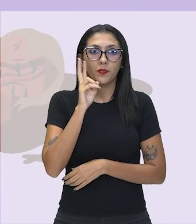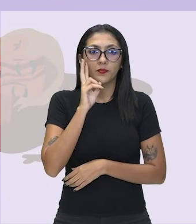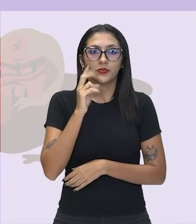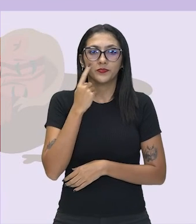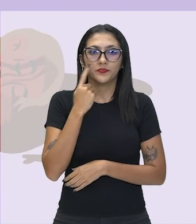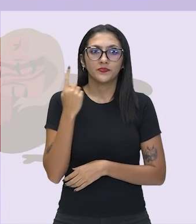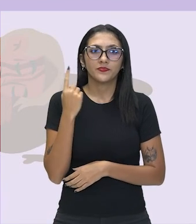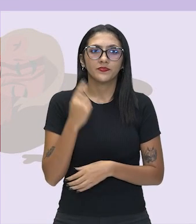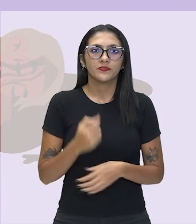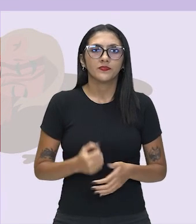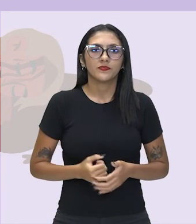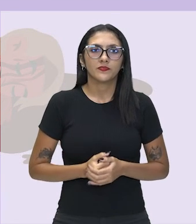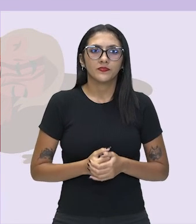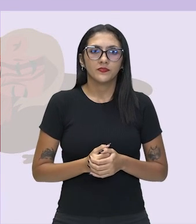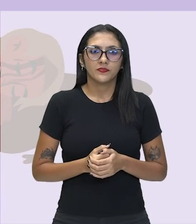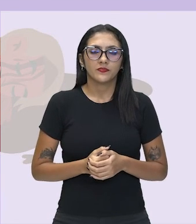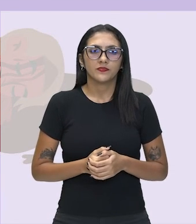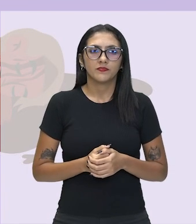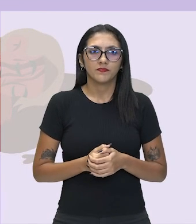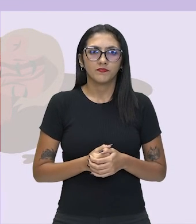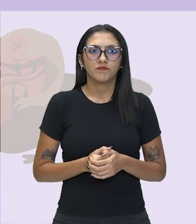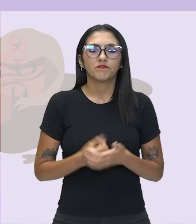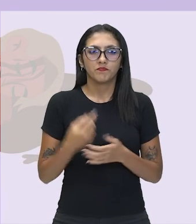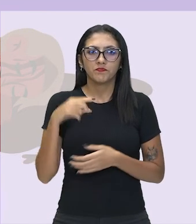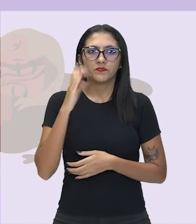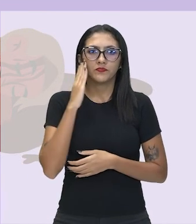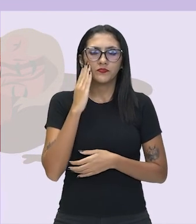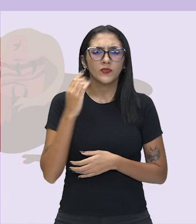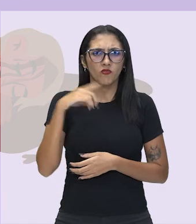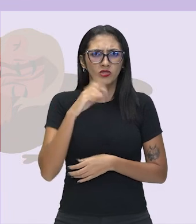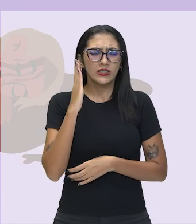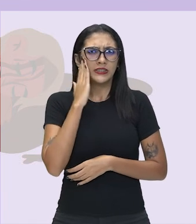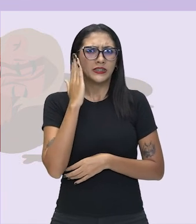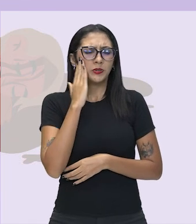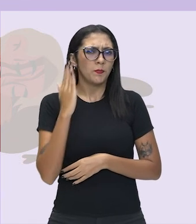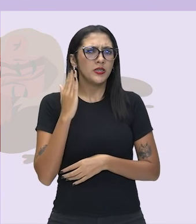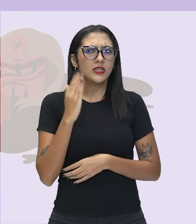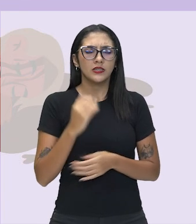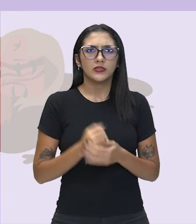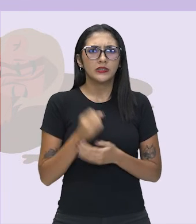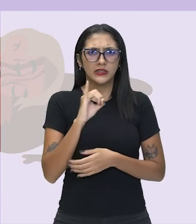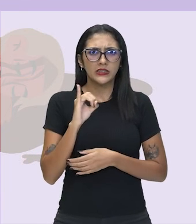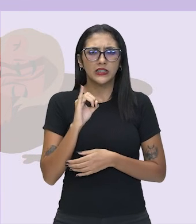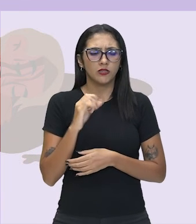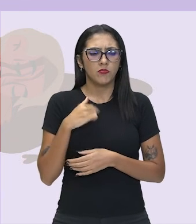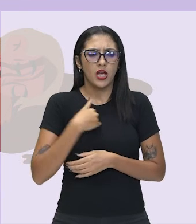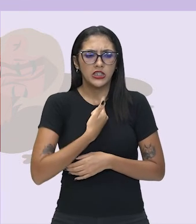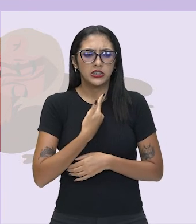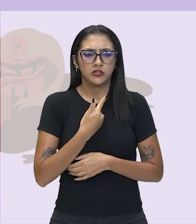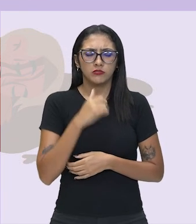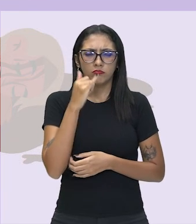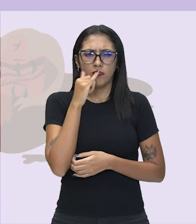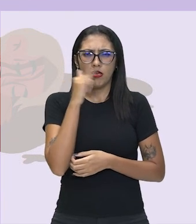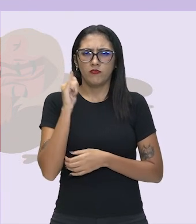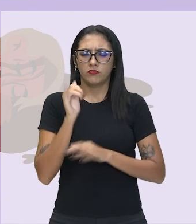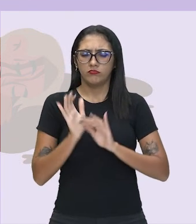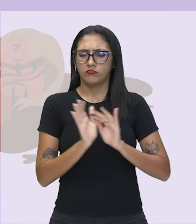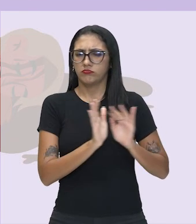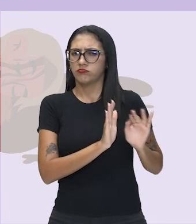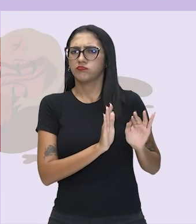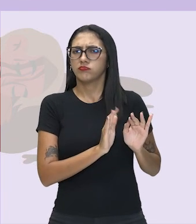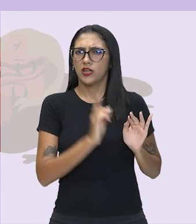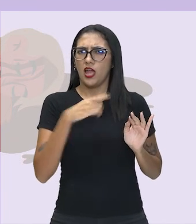agora. Se liga, maninho. Você sabia que omissão de socorro é crime? Está previsto lá no